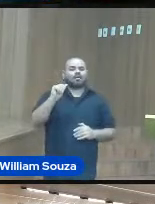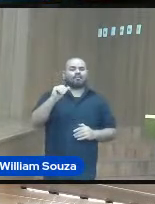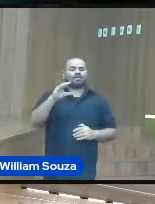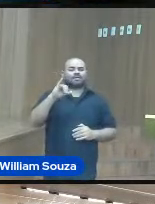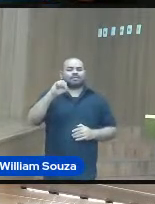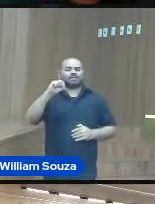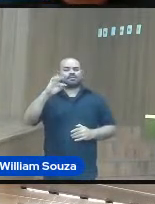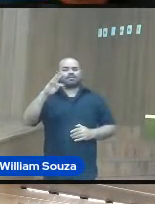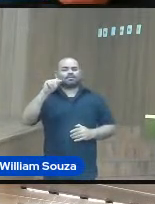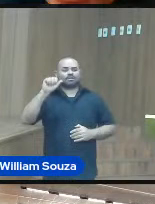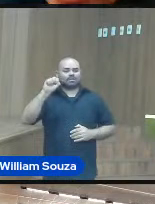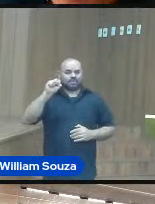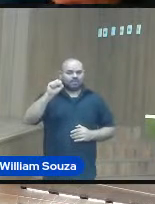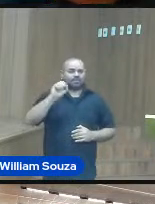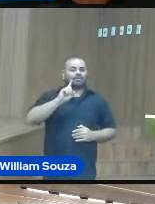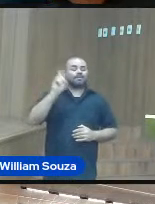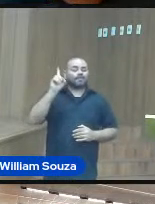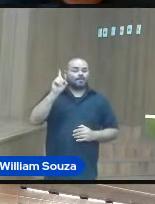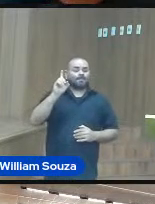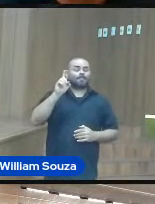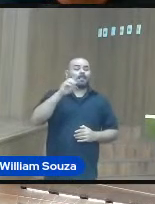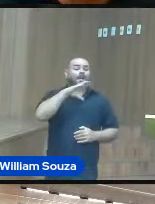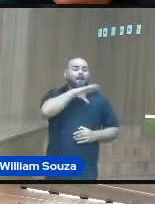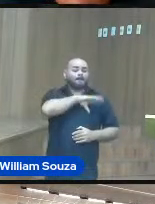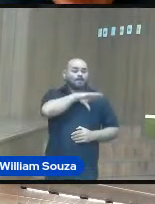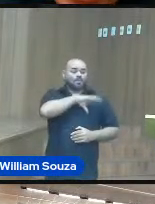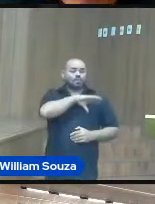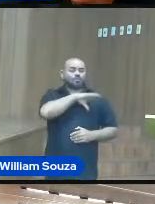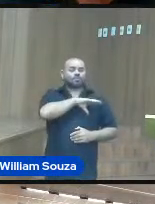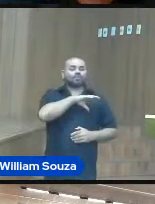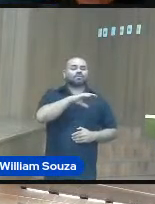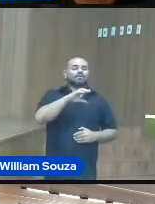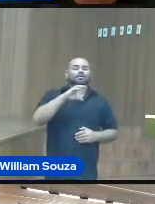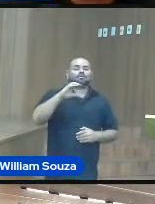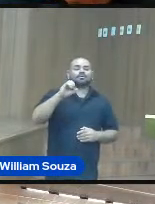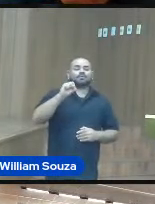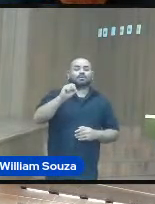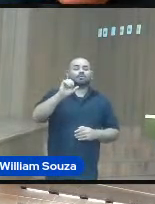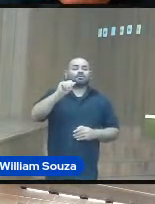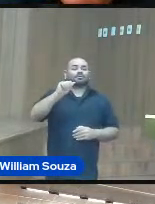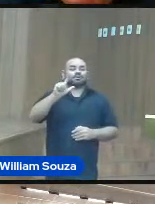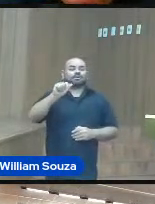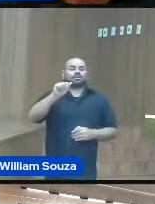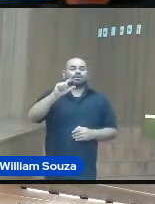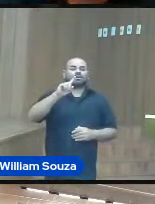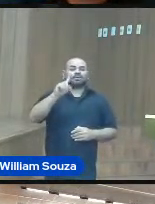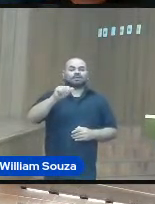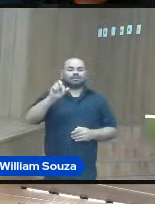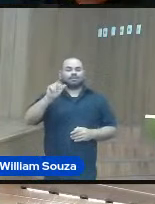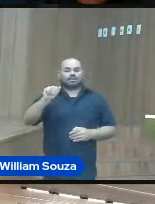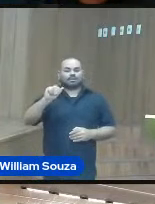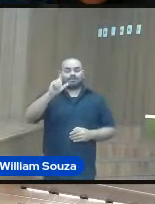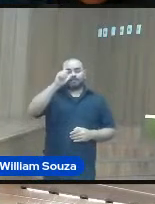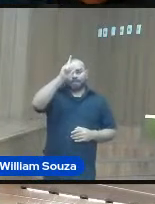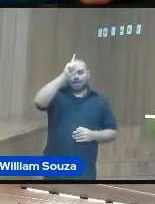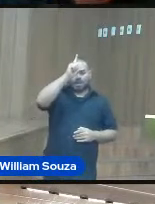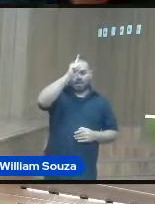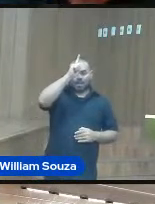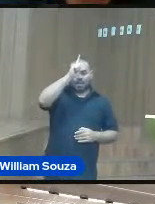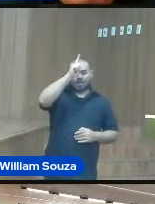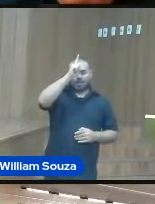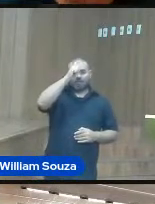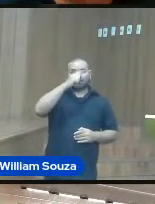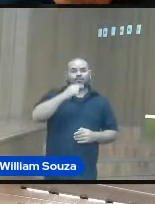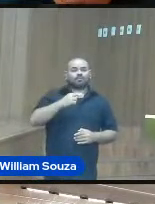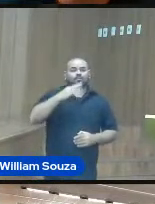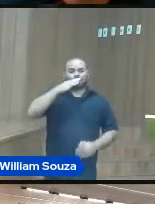em Portugal de Salazar, na Espanha do Franco, na Alemanha de Hitler, né? A República de Weimar cai